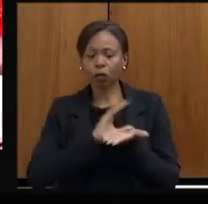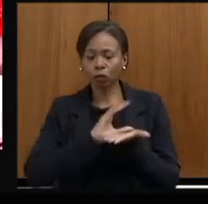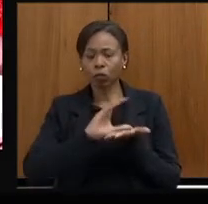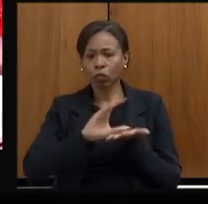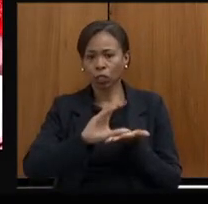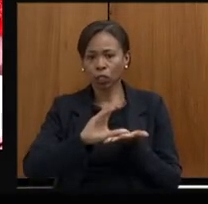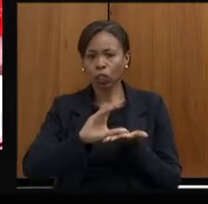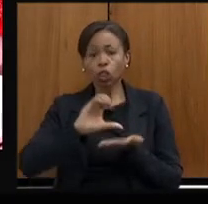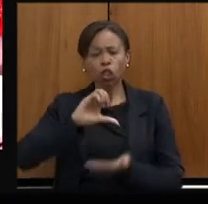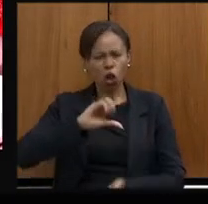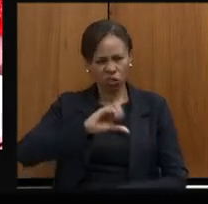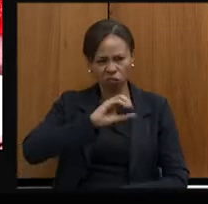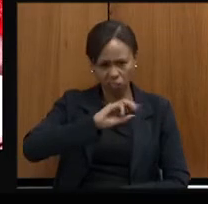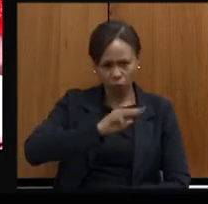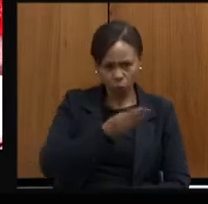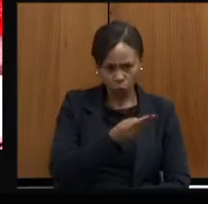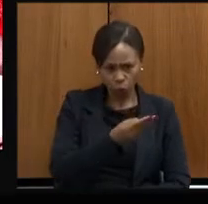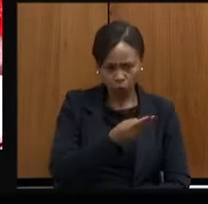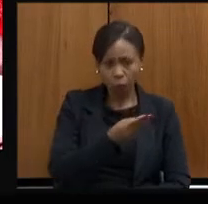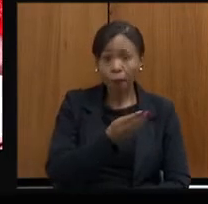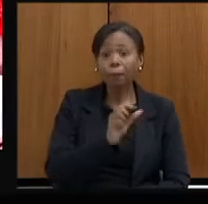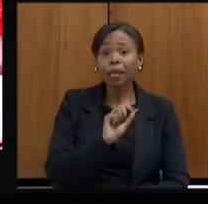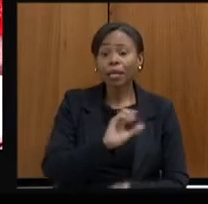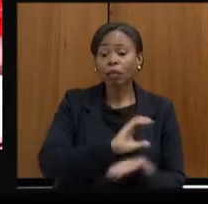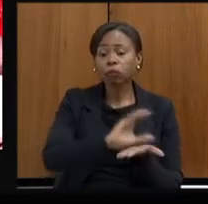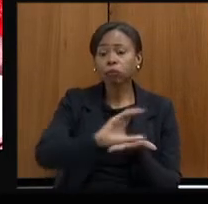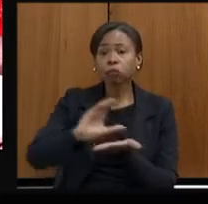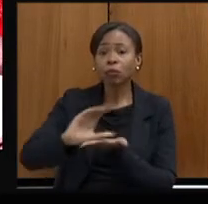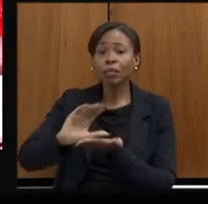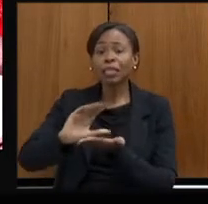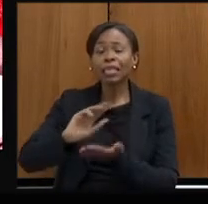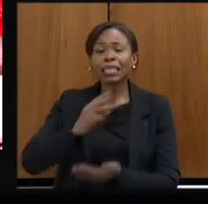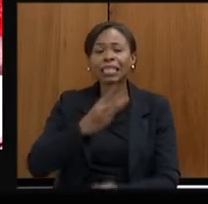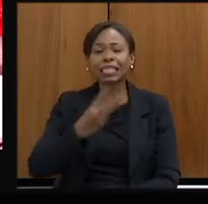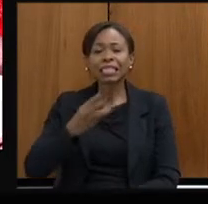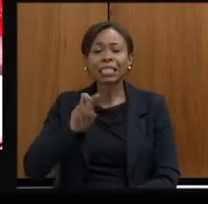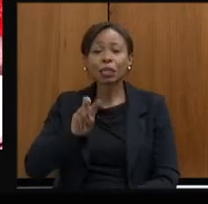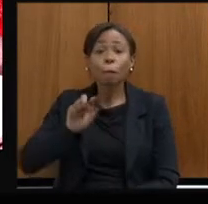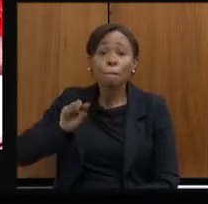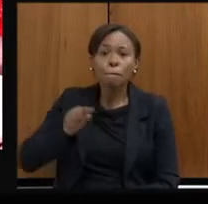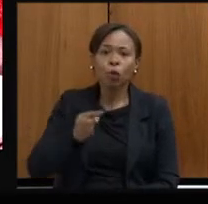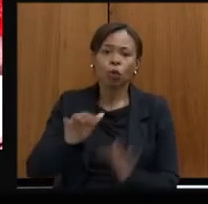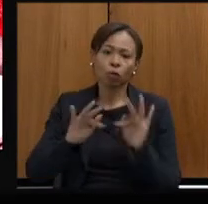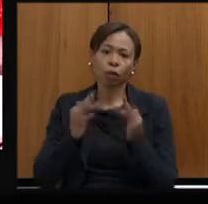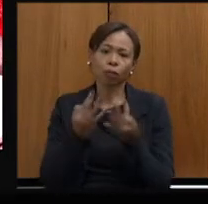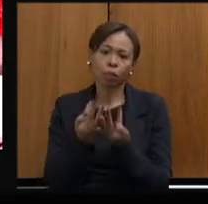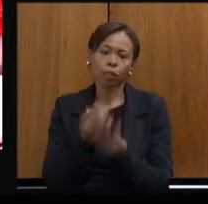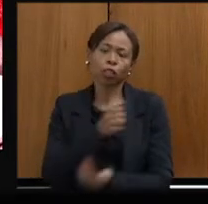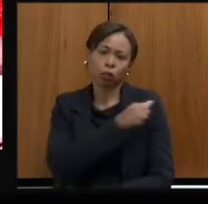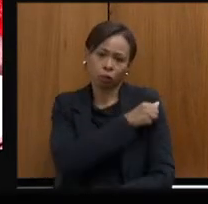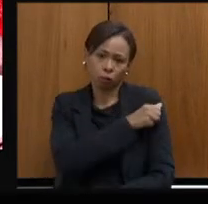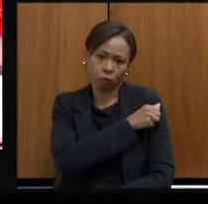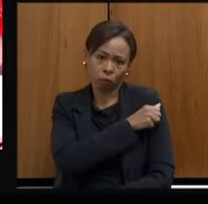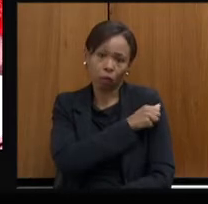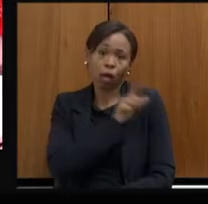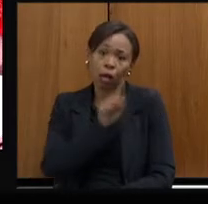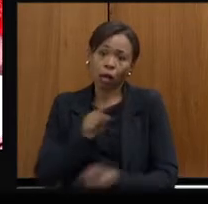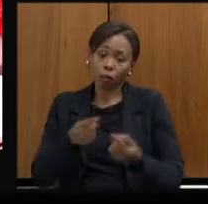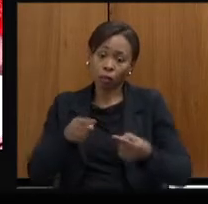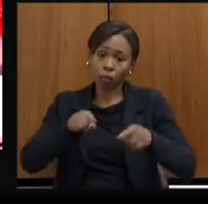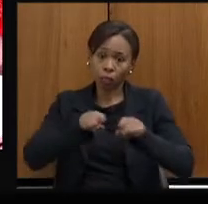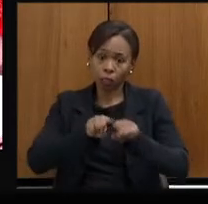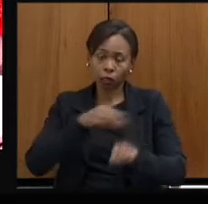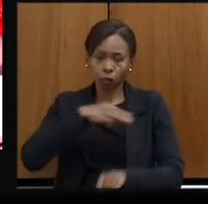para 335 mil famílias de estudantes. Isso foi uma parceria com o Ministério Público de